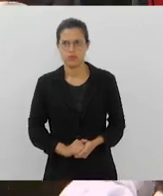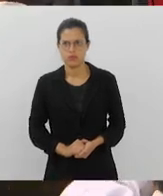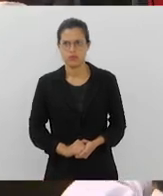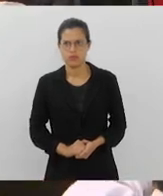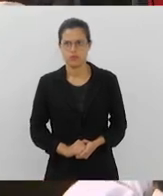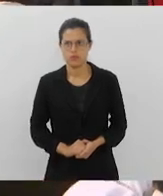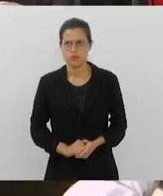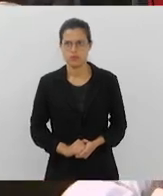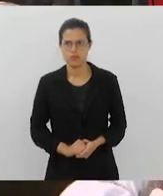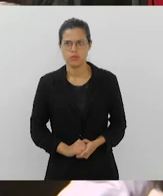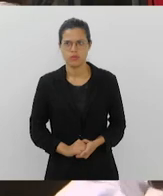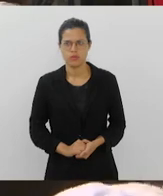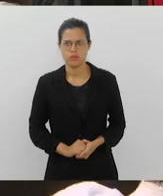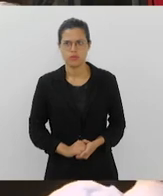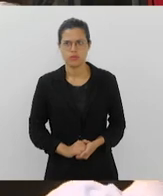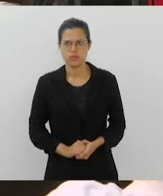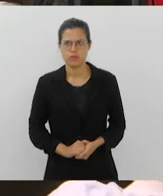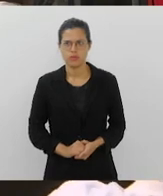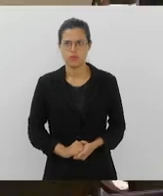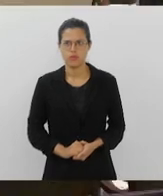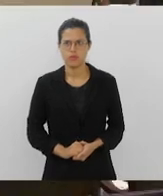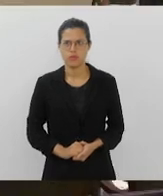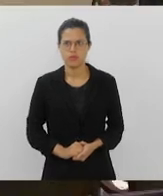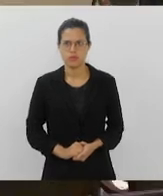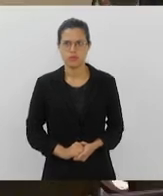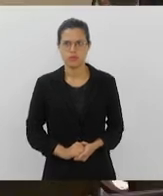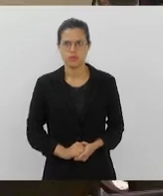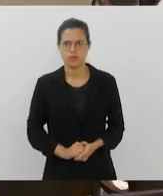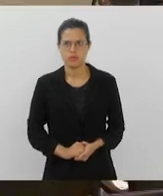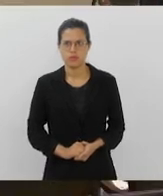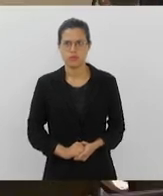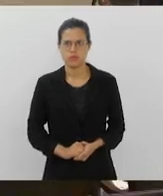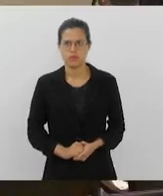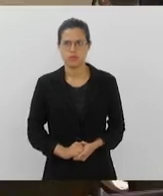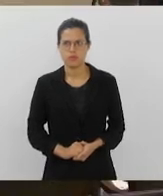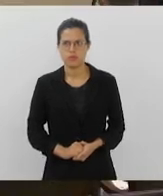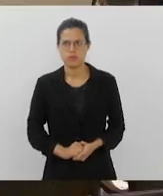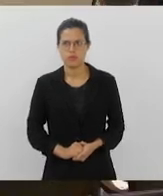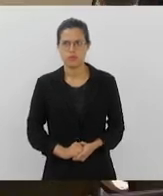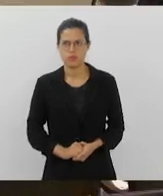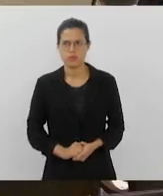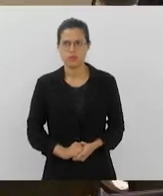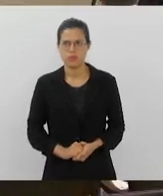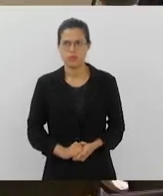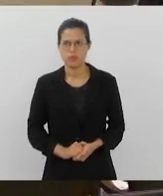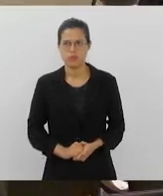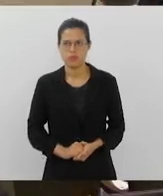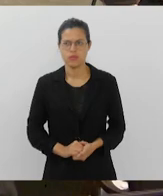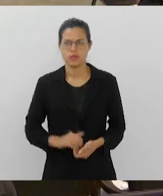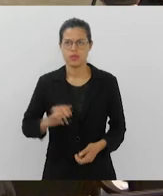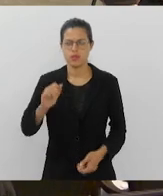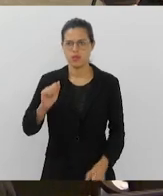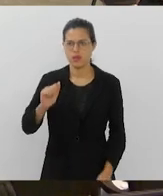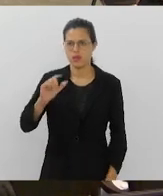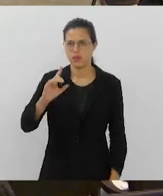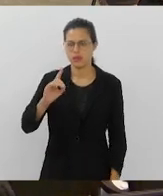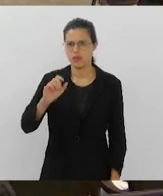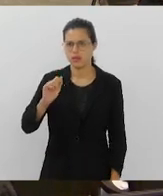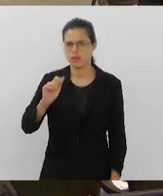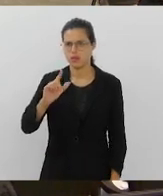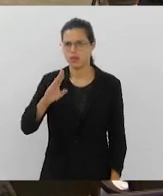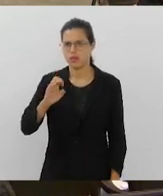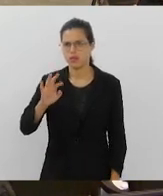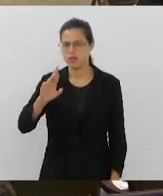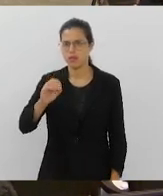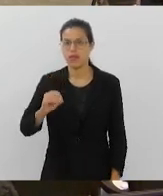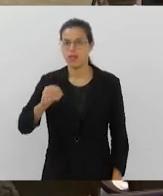Adalberto Trigueiro. É Adalberto? É o Adalberto, mestre? Ó, o novo primeiro faixa preta